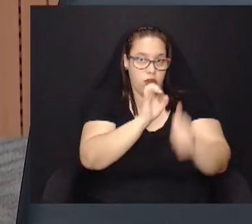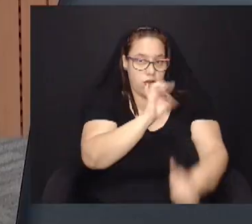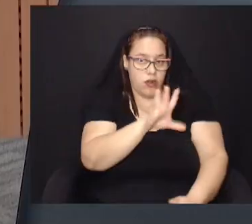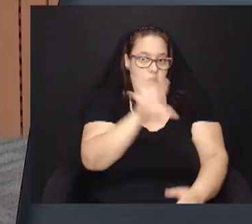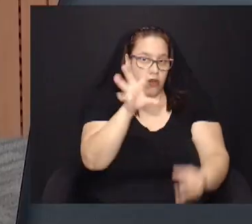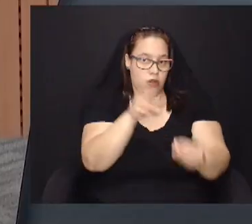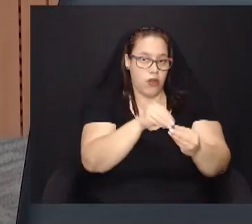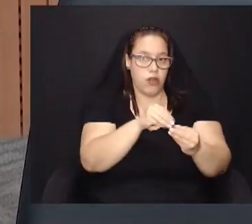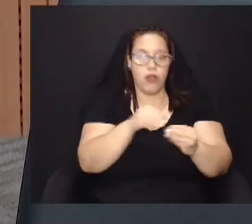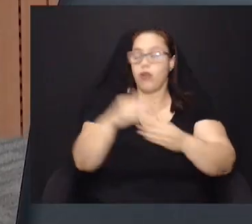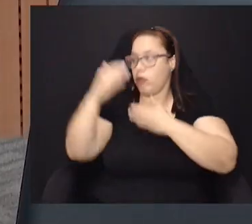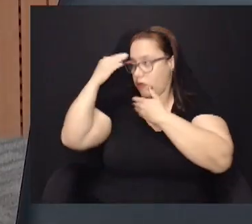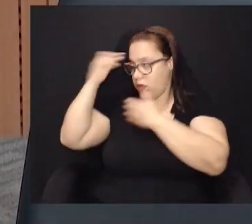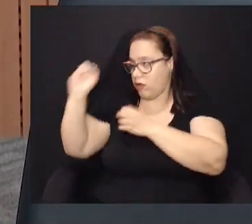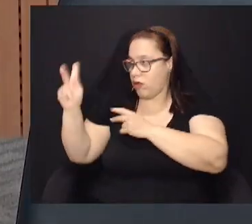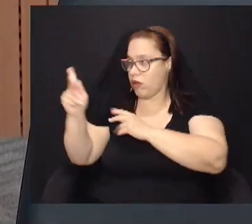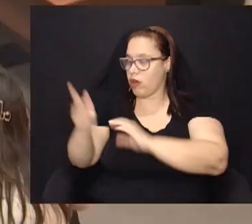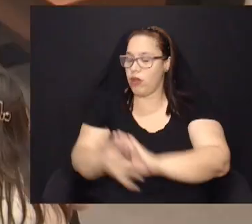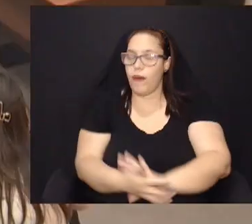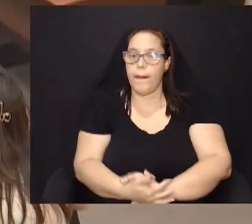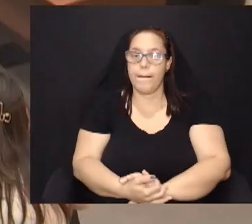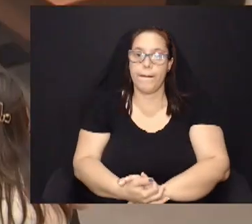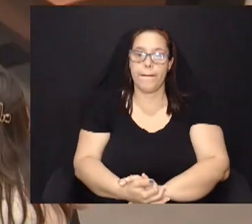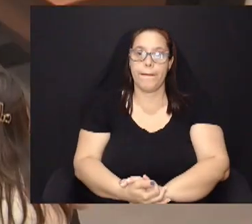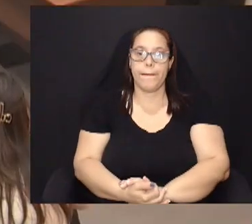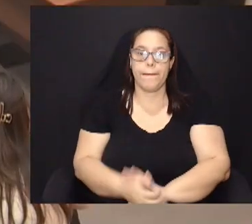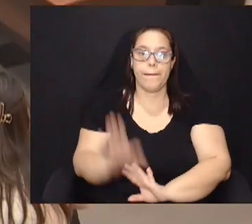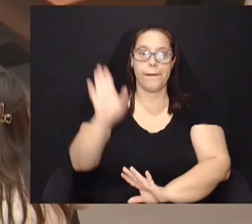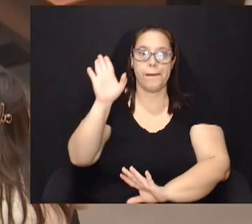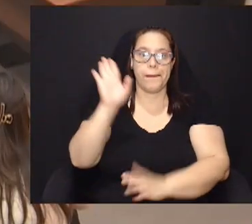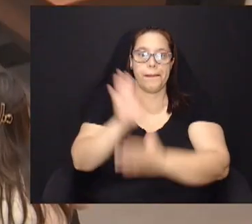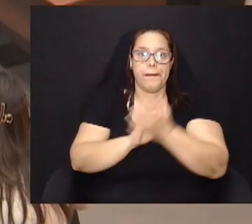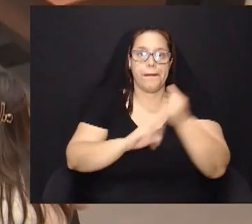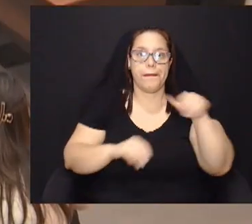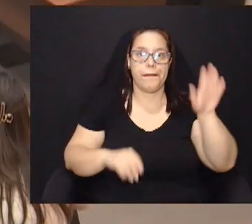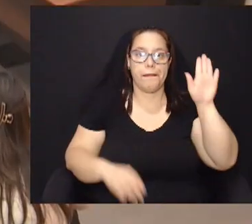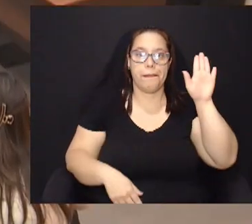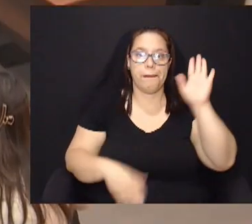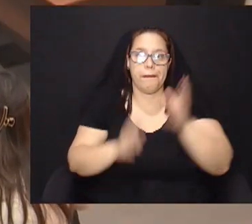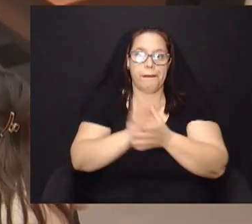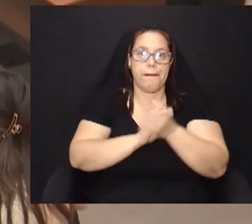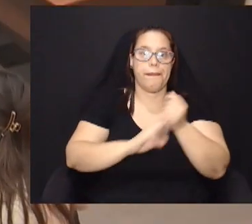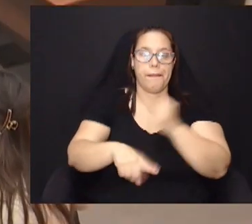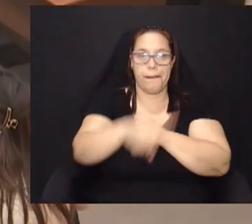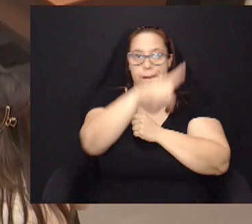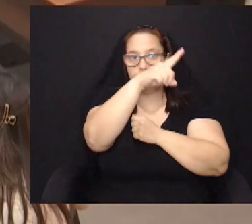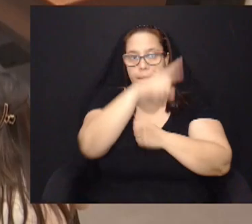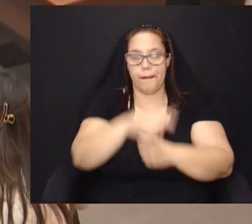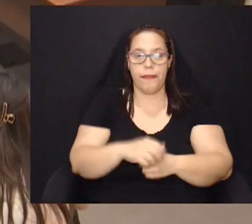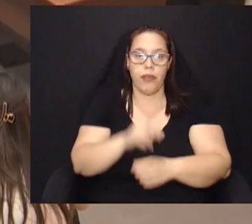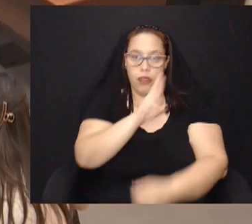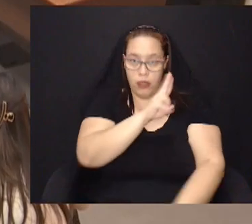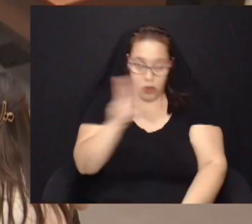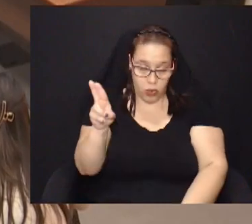só. Obrigada. Tá ok. Quem quer fazer uma pergunta? Lá, por favor. Nome